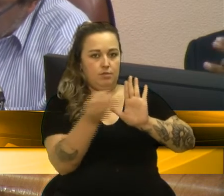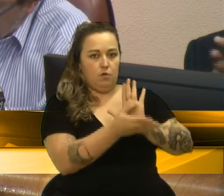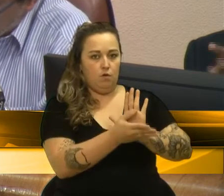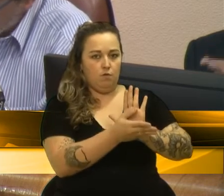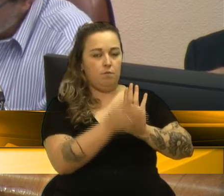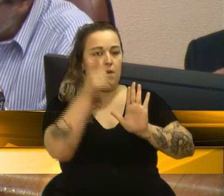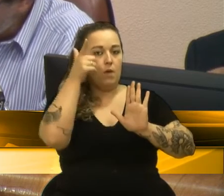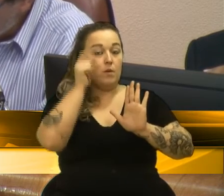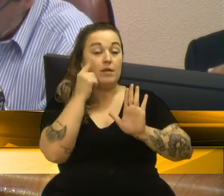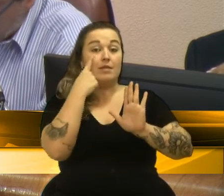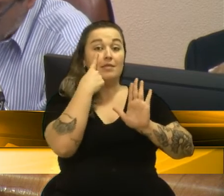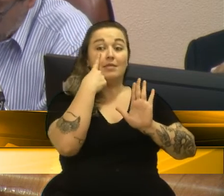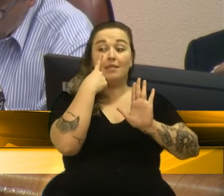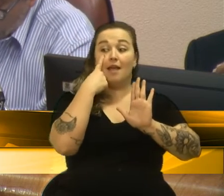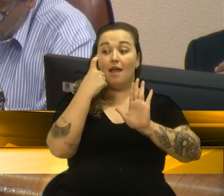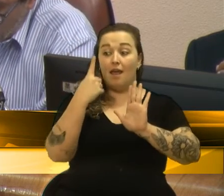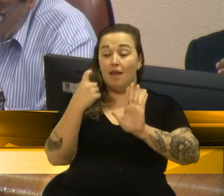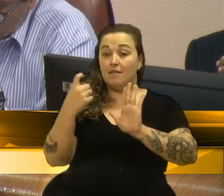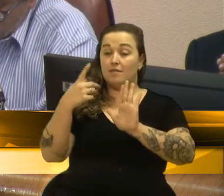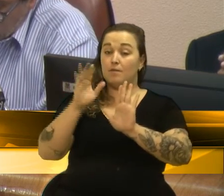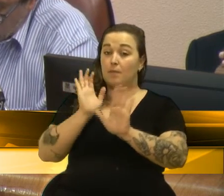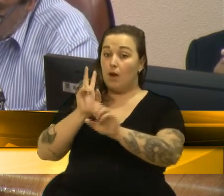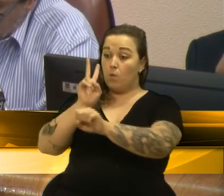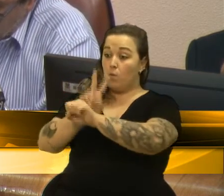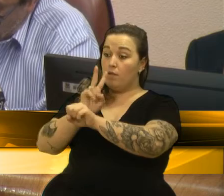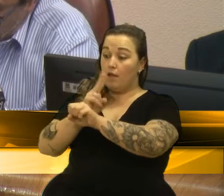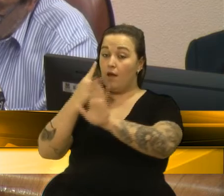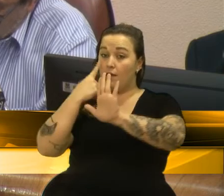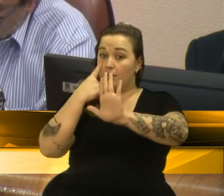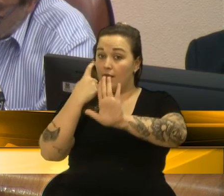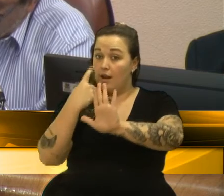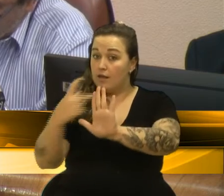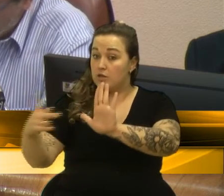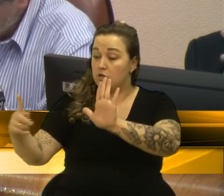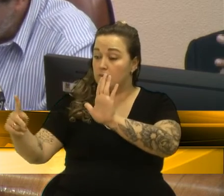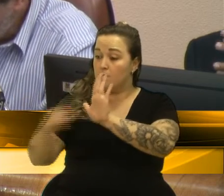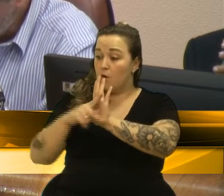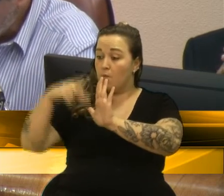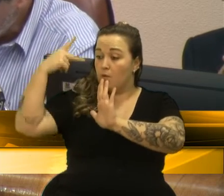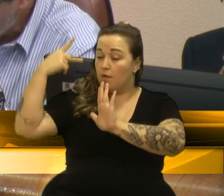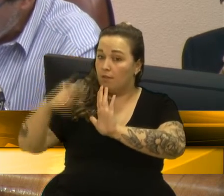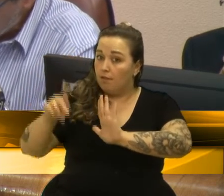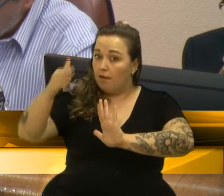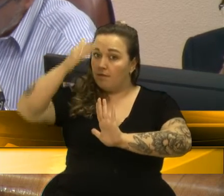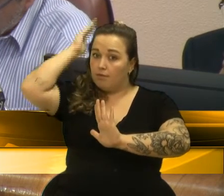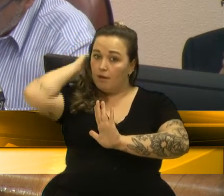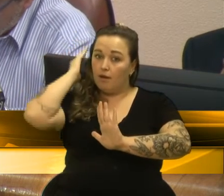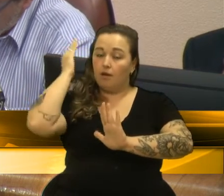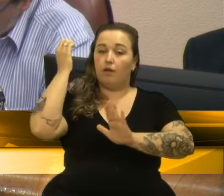ao interesse do denunciado, como constatado na cópia da ação civil pública número